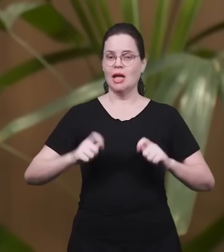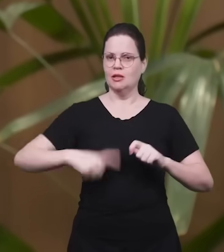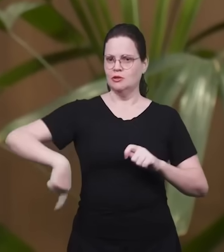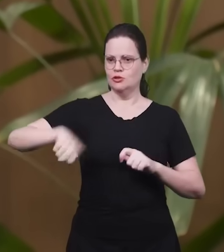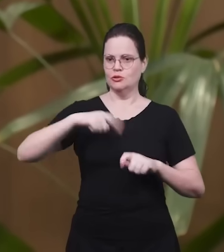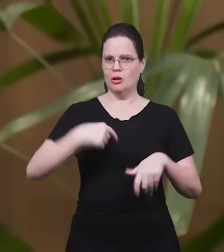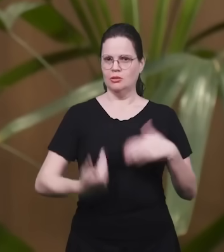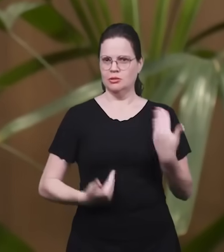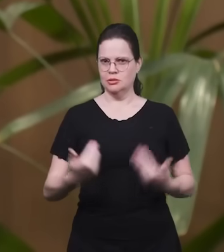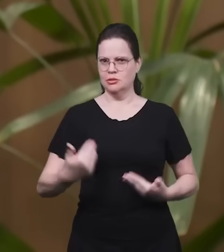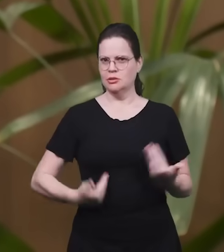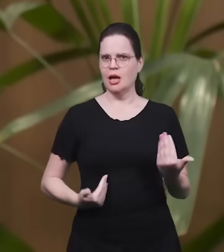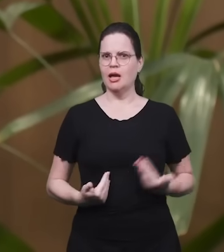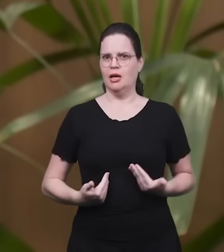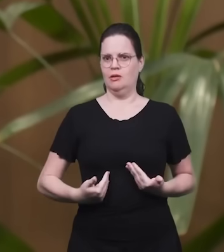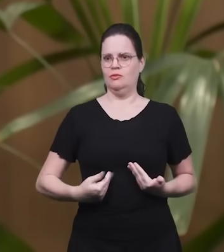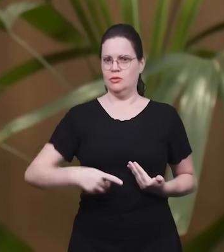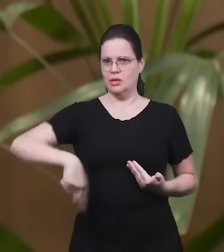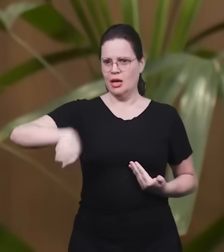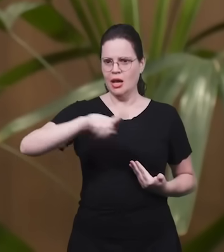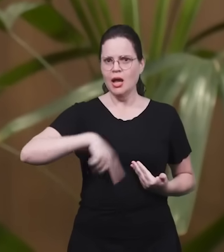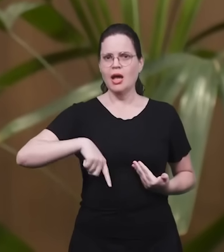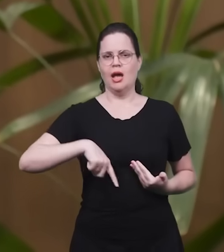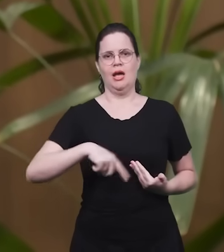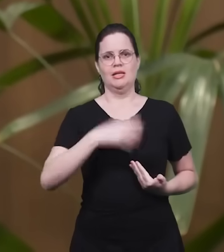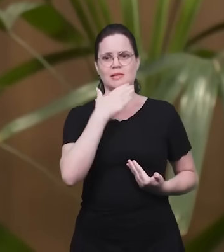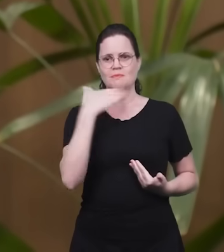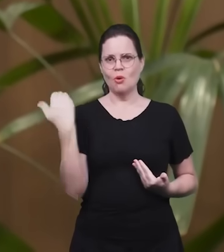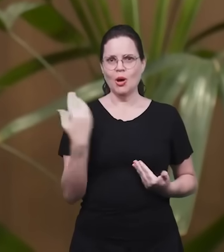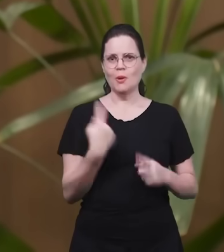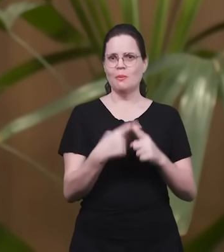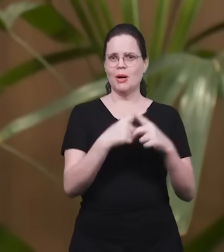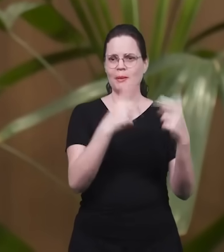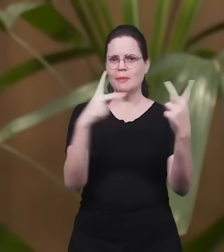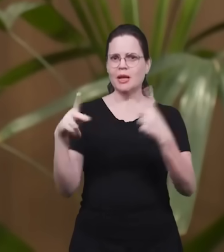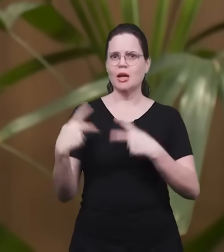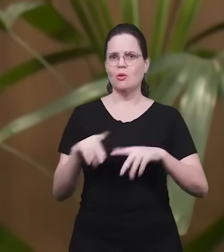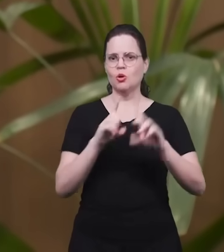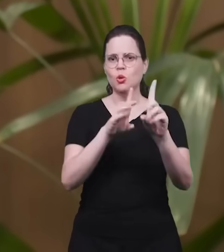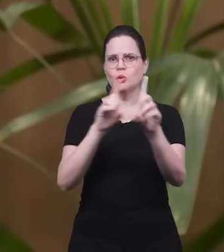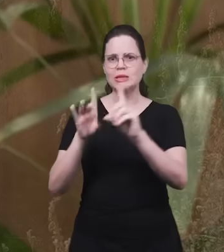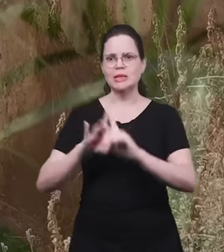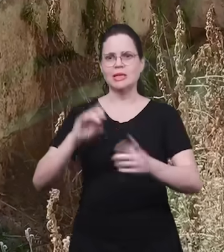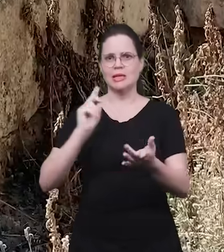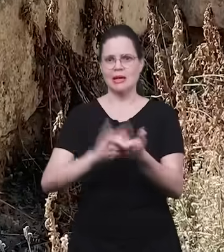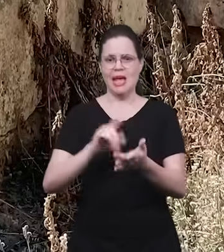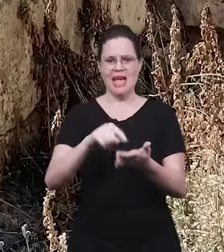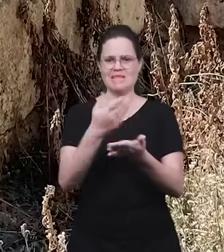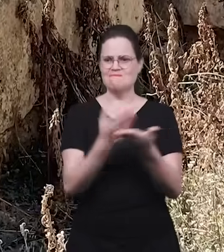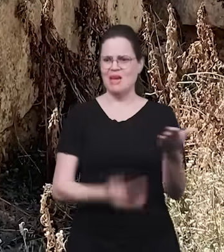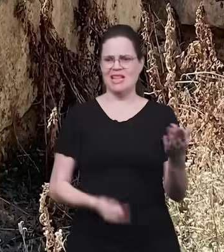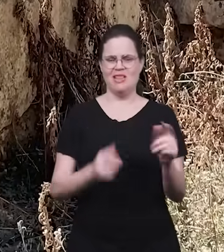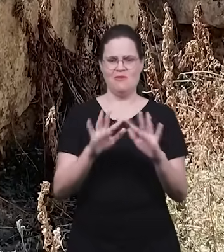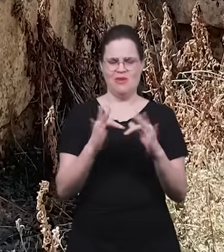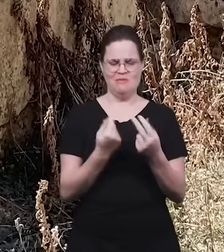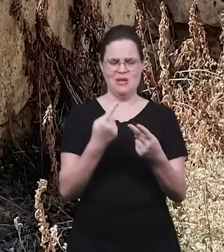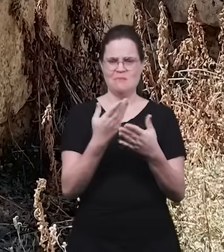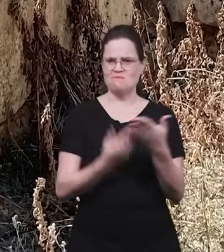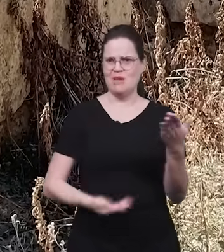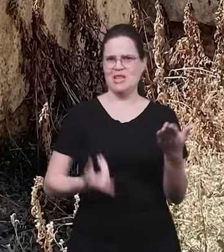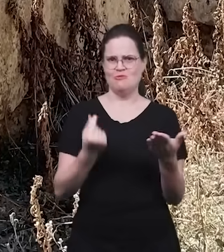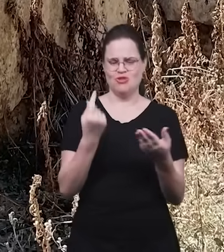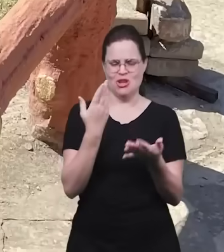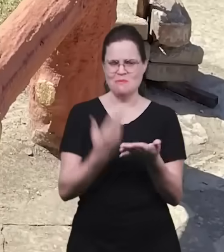os mártires, perdessem tudo, cedessem tudo, perdessem suas vidas, seus bens, suas famílias, por conta